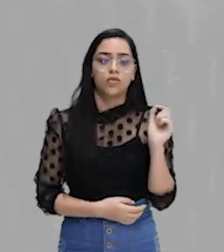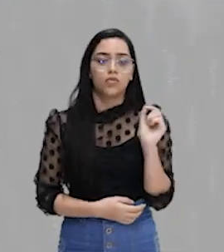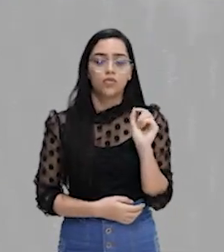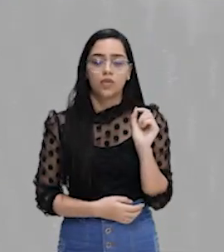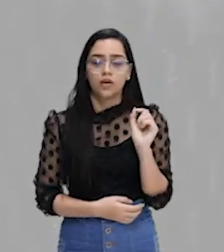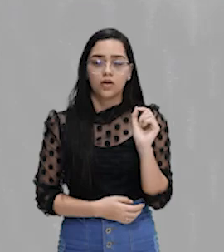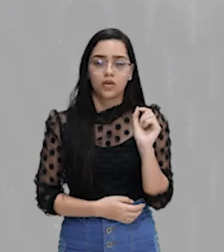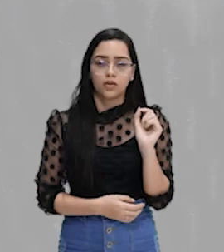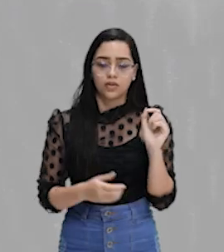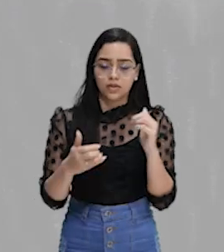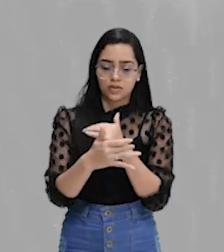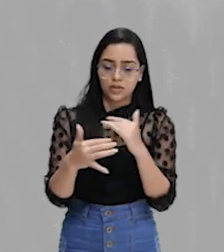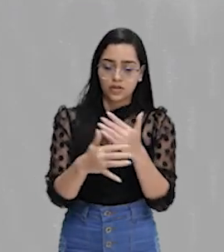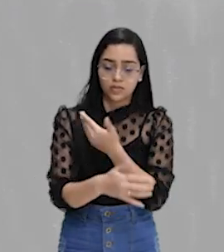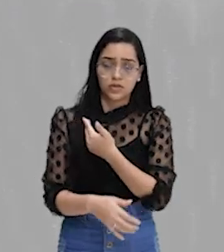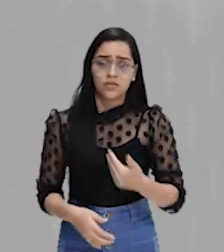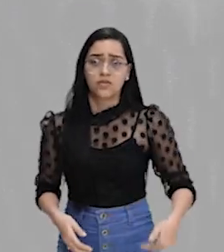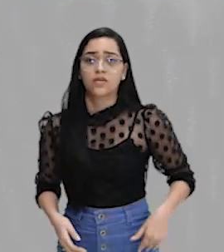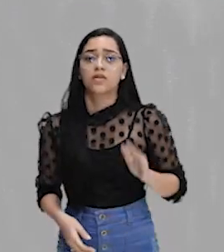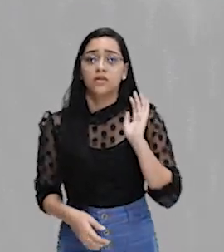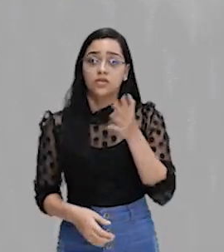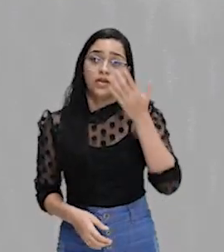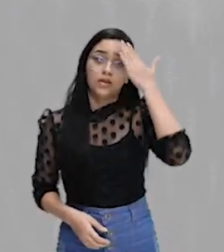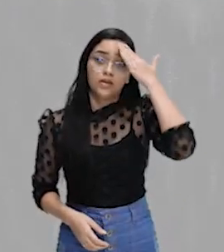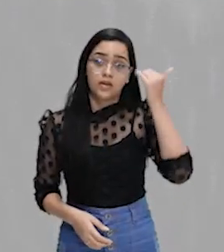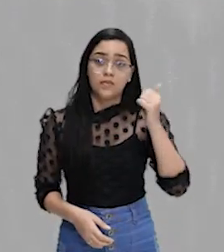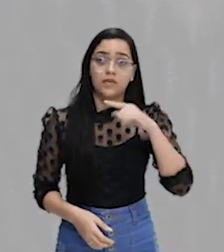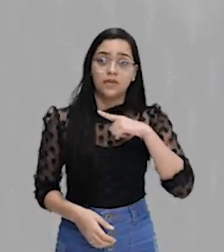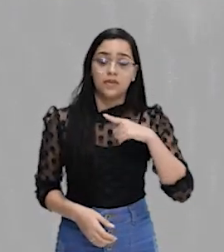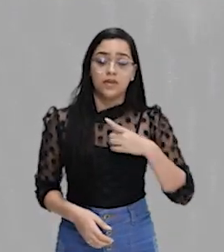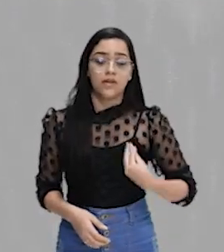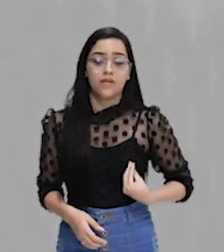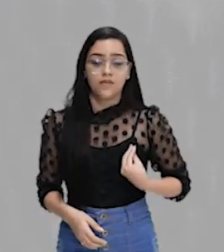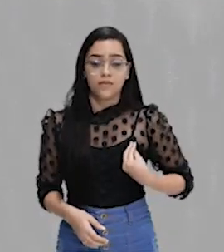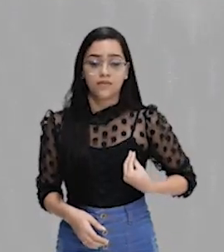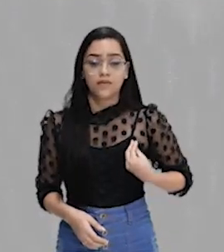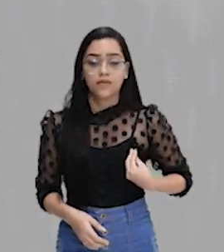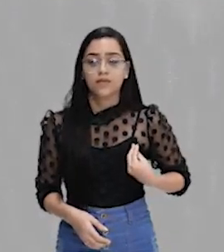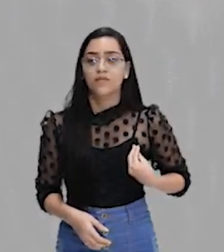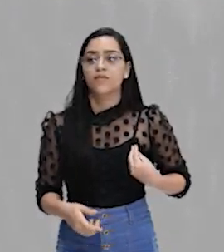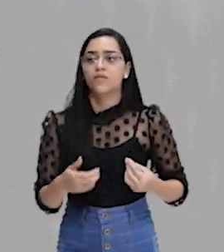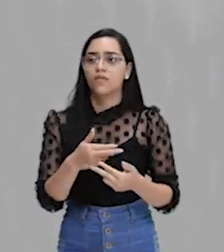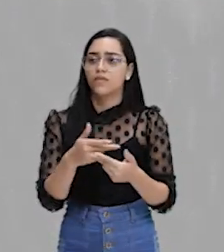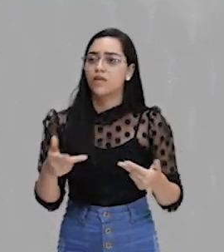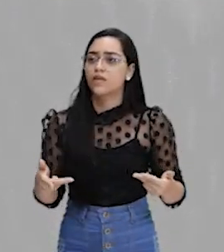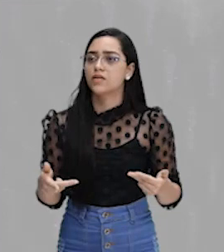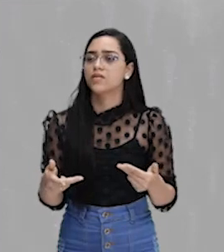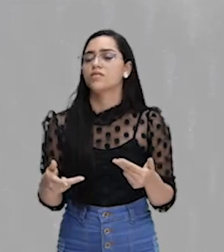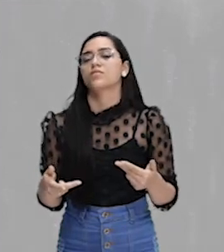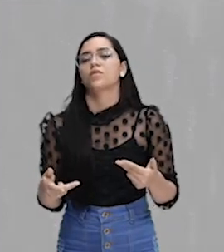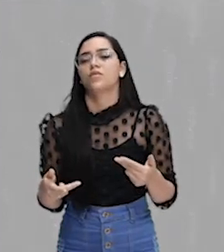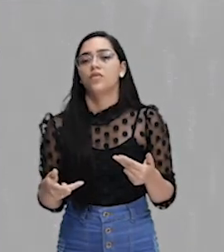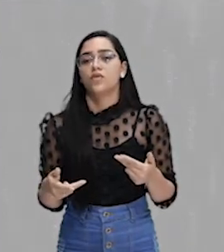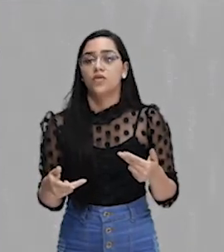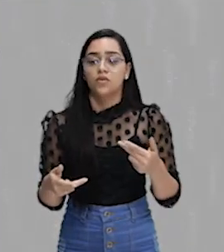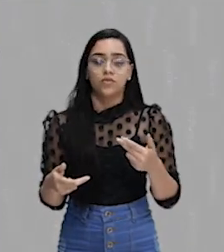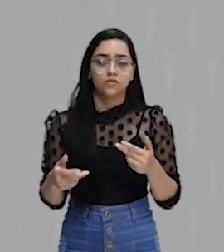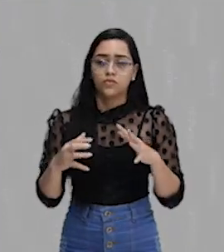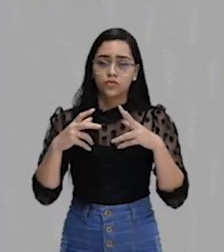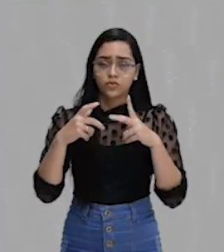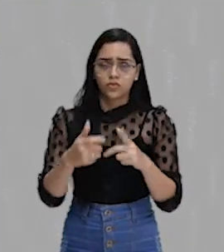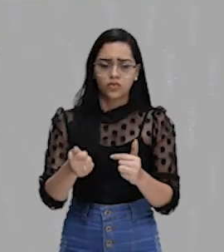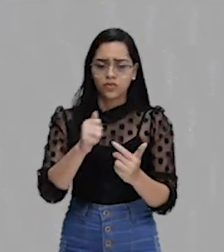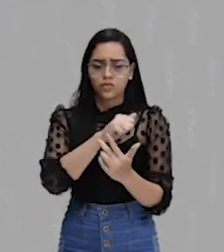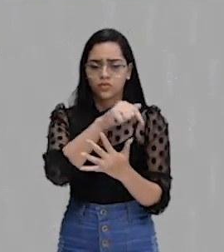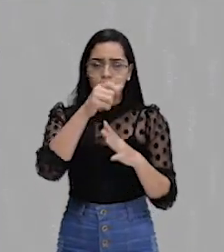cidades medievais, você já observa a presença de antropocentrismo, do humanismo, do